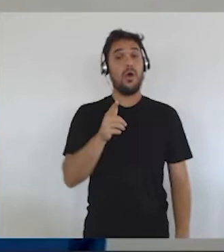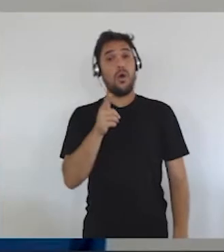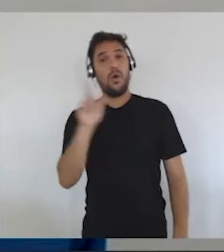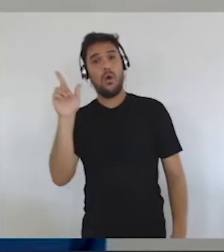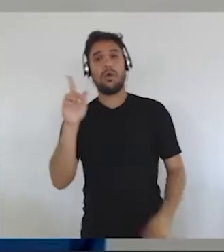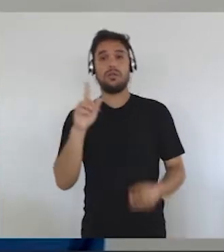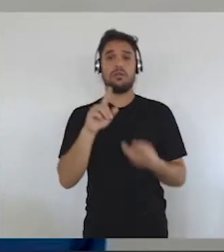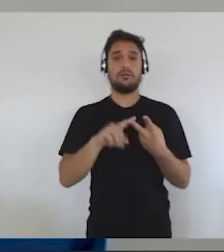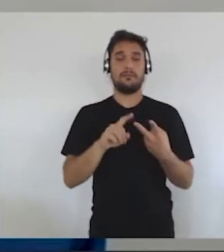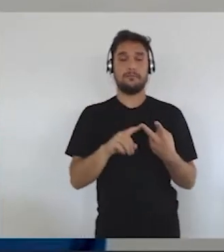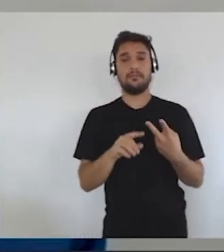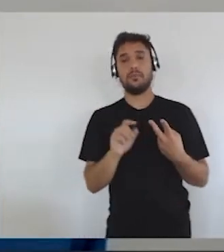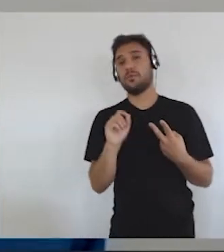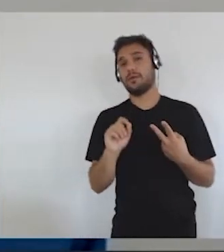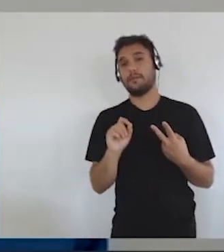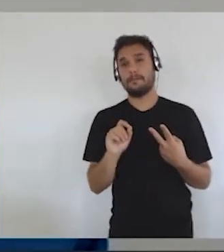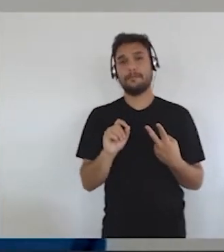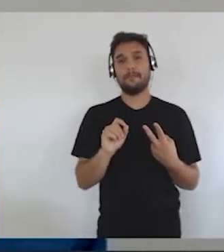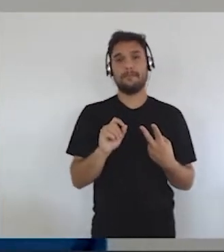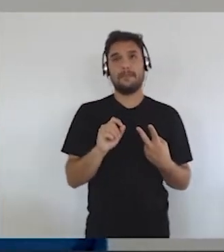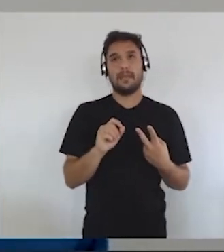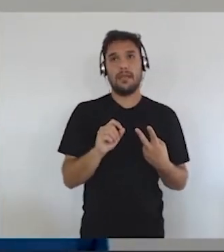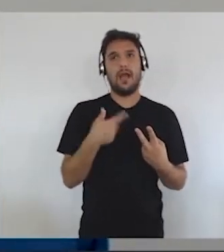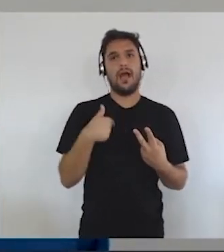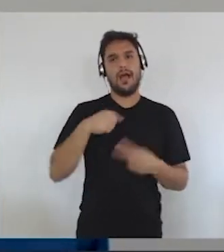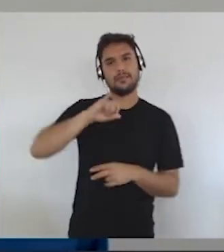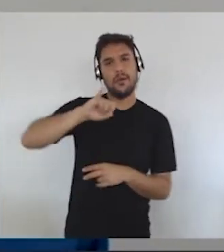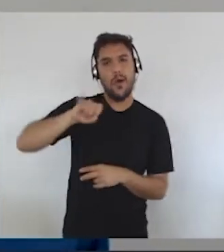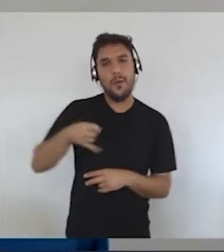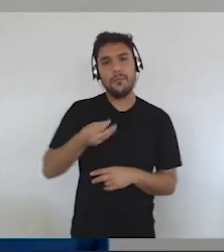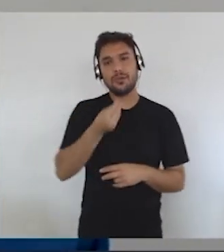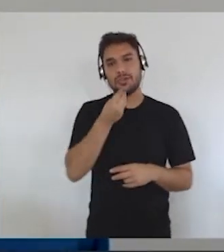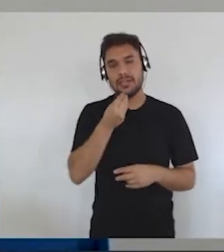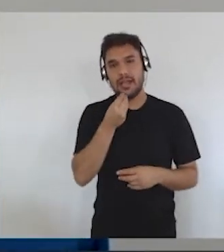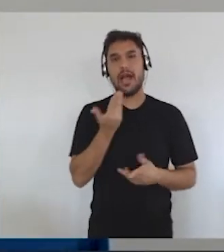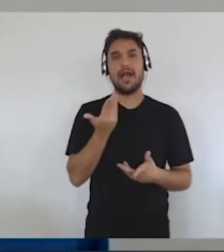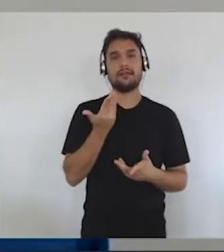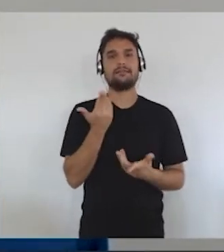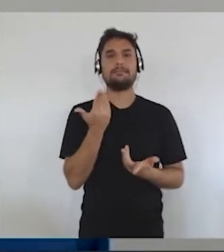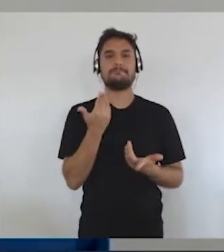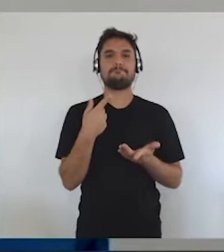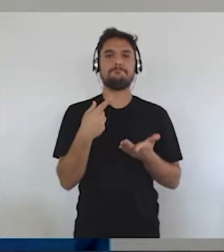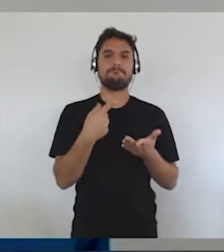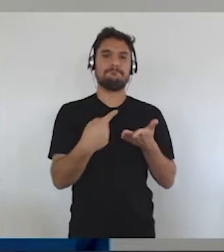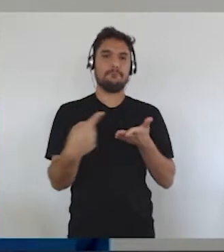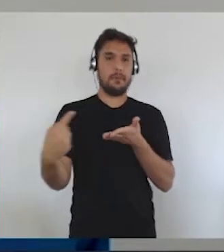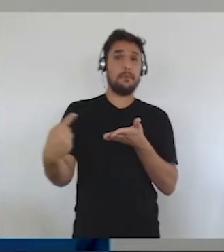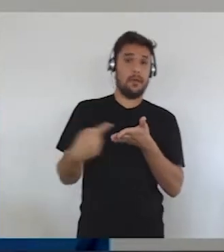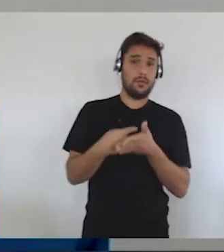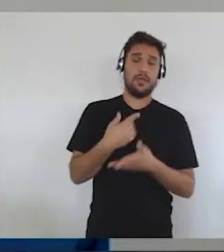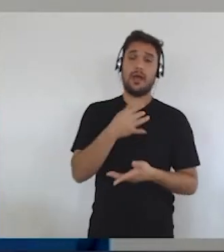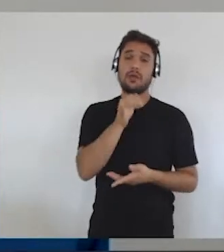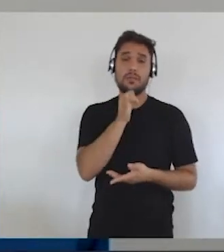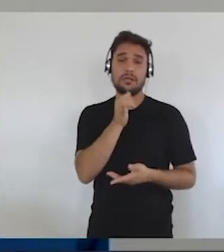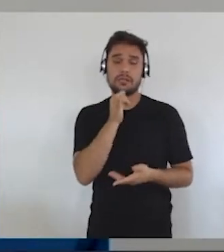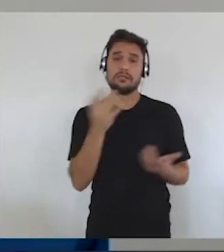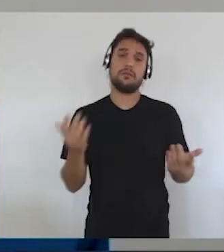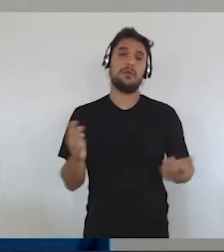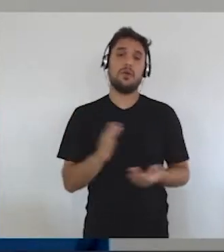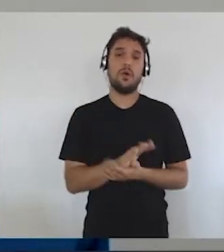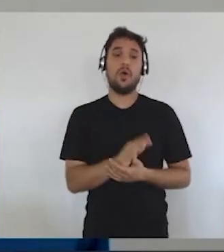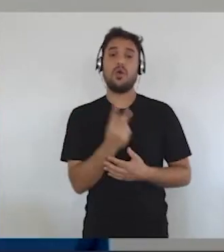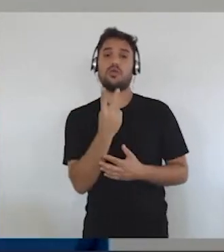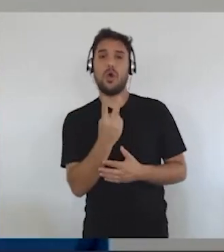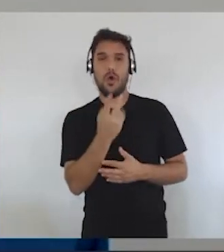questão na qual eu tive a oportunidade de ser consultado, pense-se, por exemplo, em